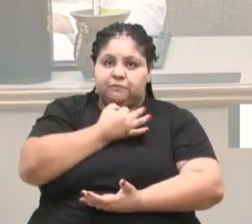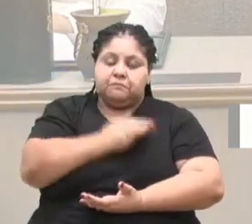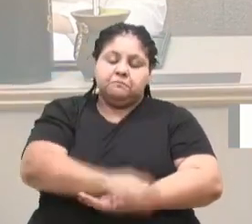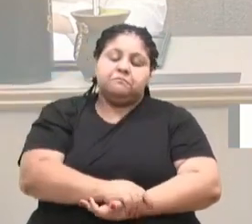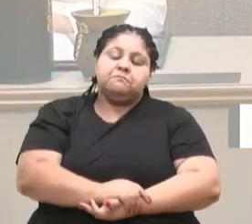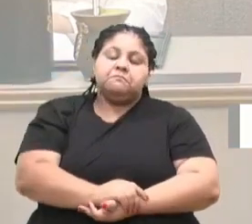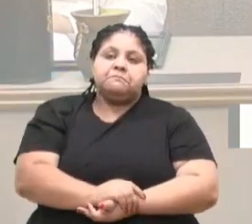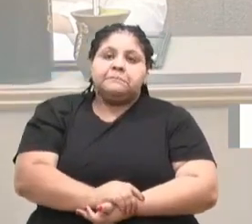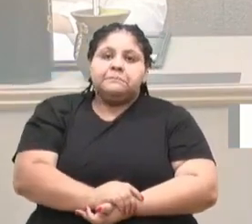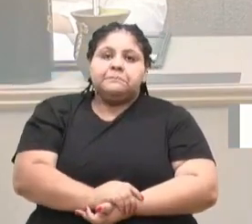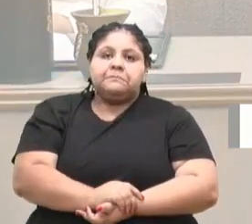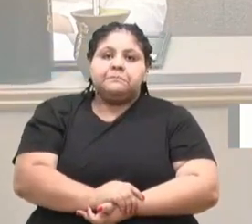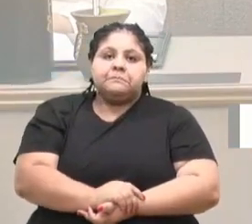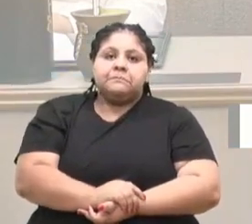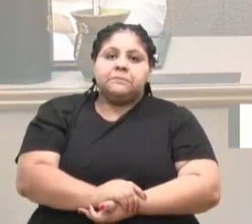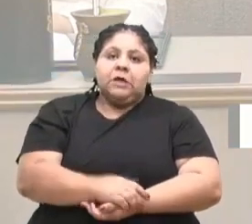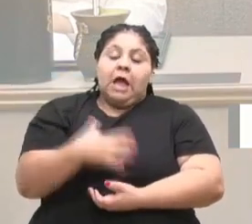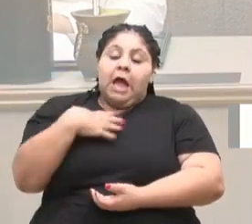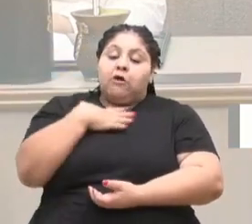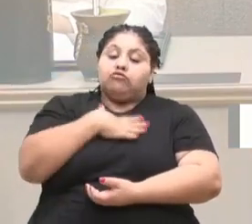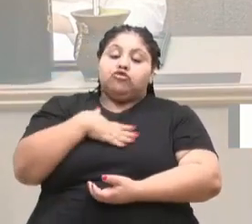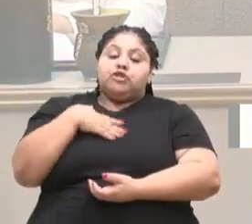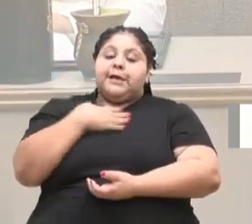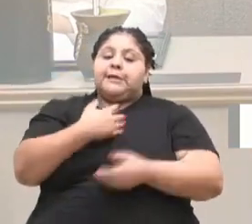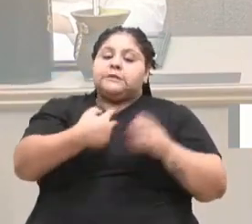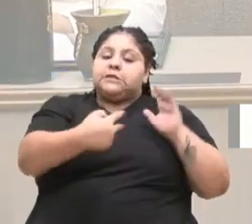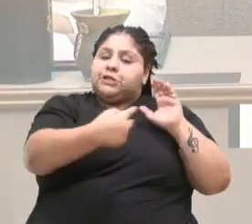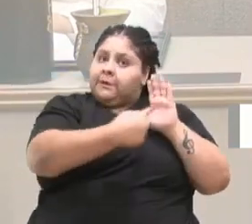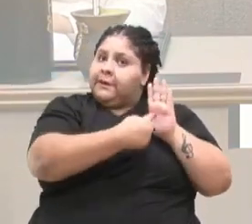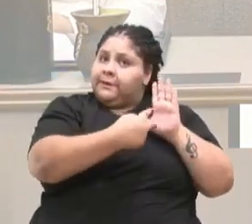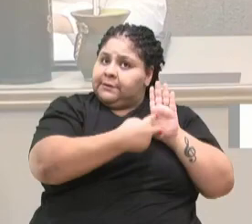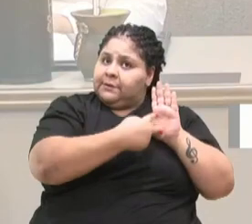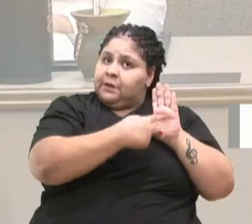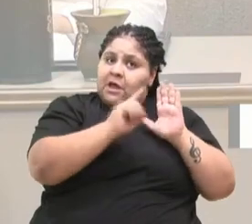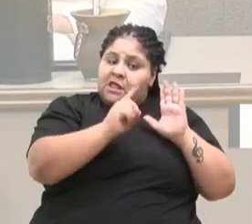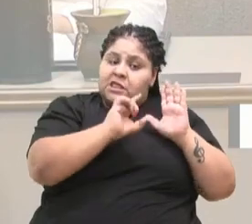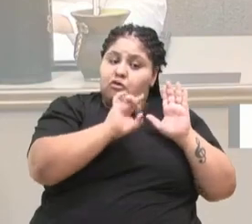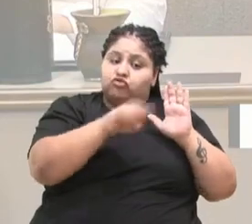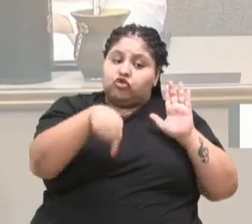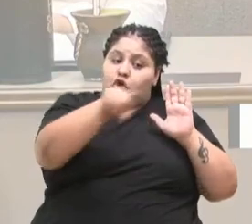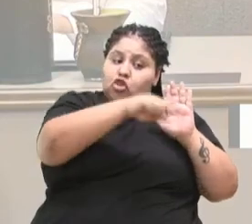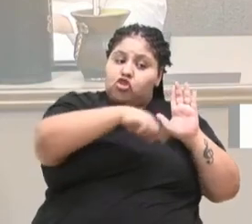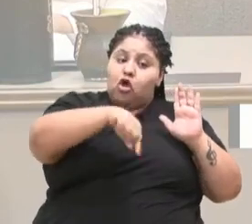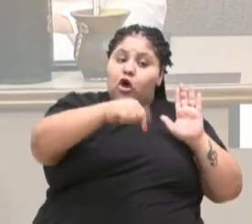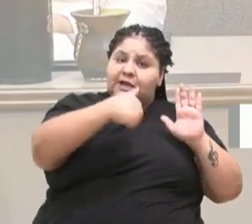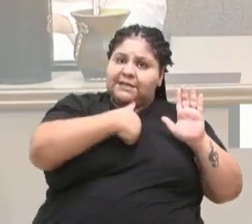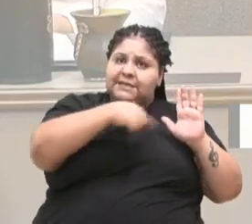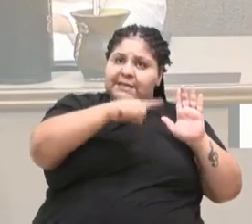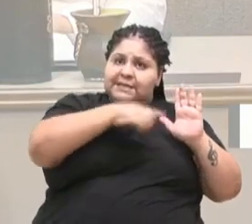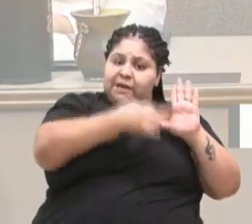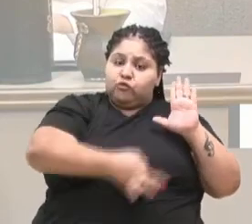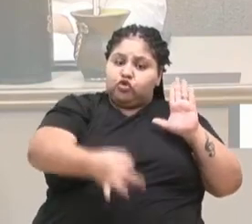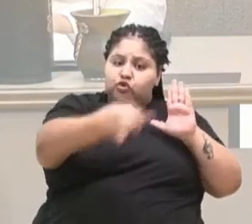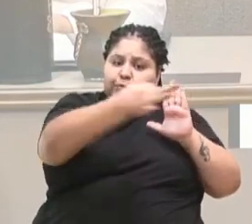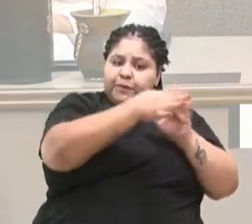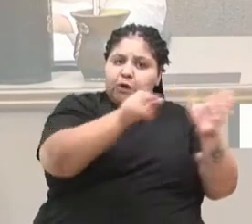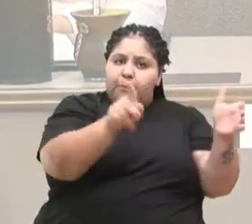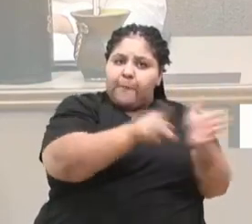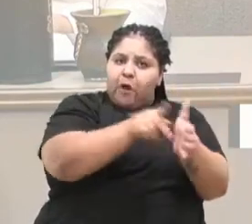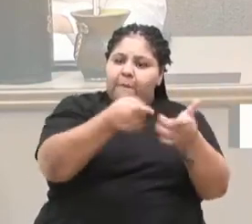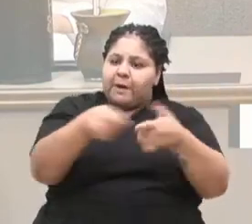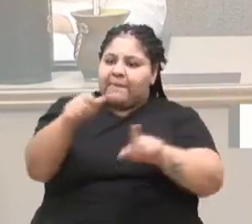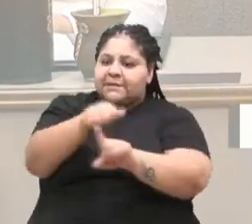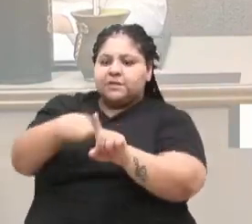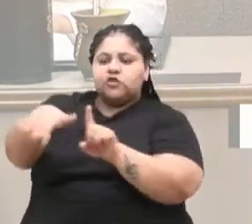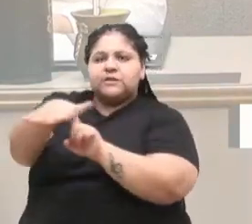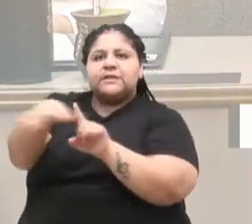ele é um gesto que vai chamar a atenção, não só de nós, formadores de opinião, mas da sociedade. Eu